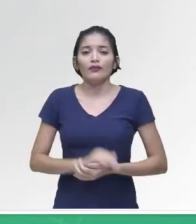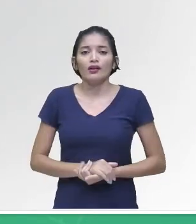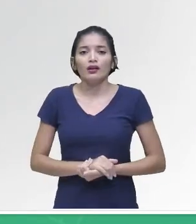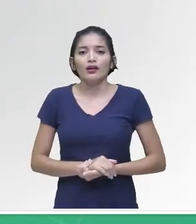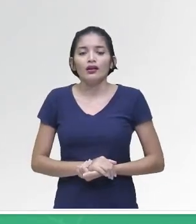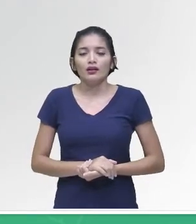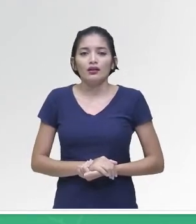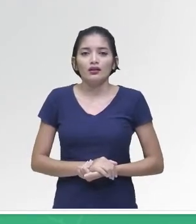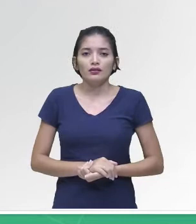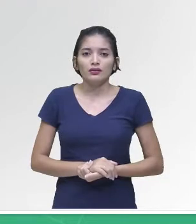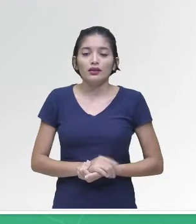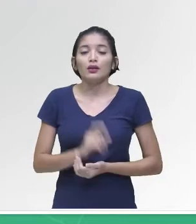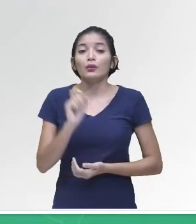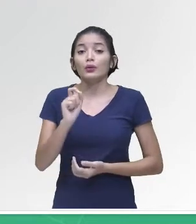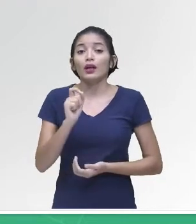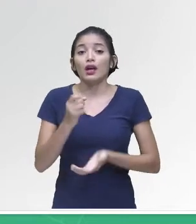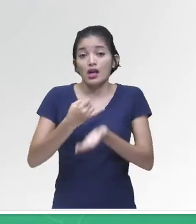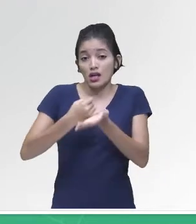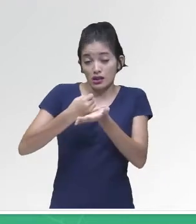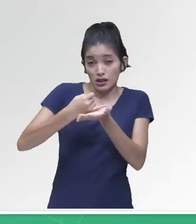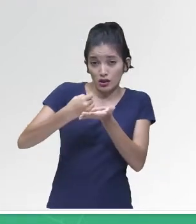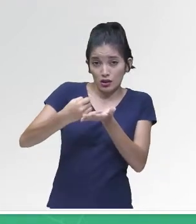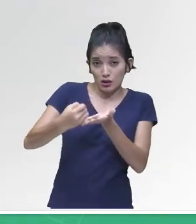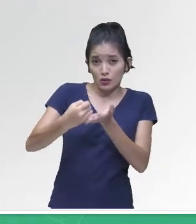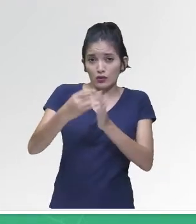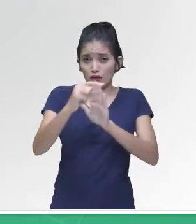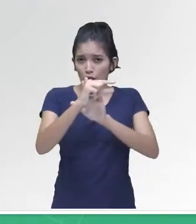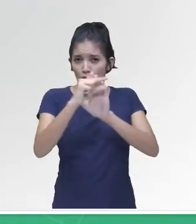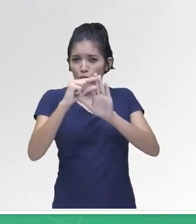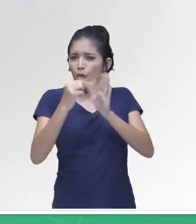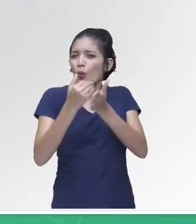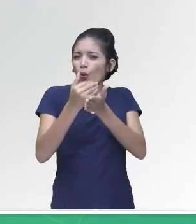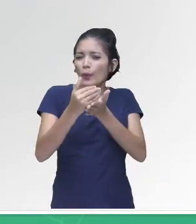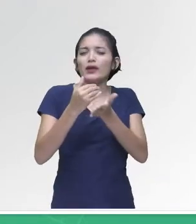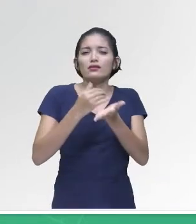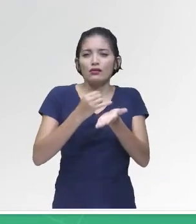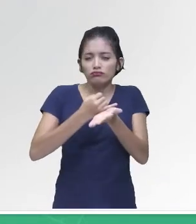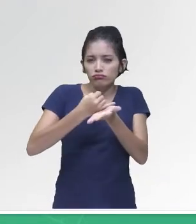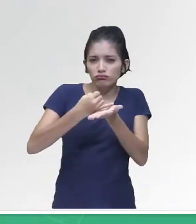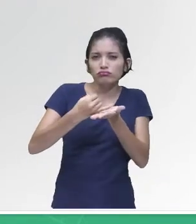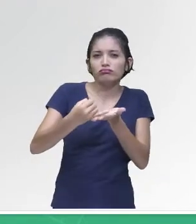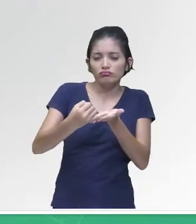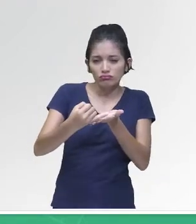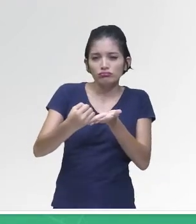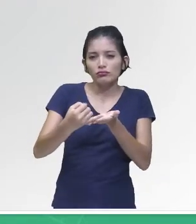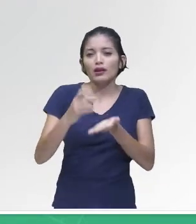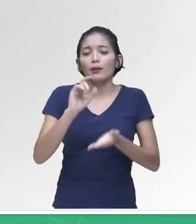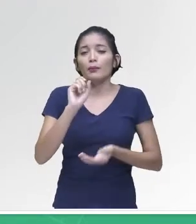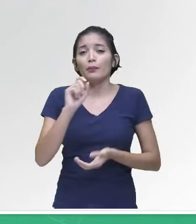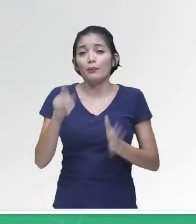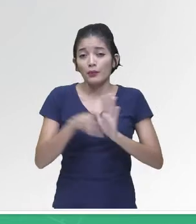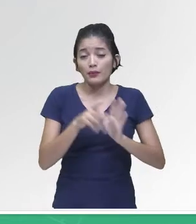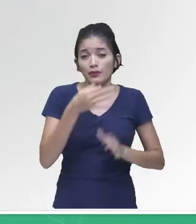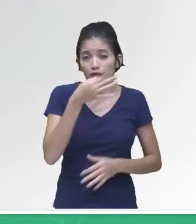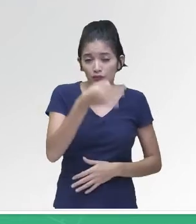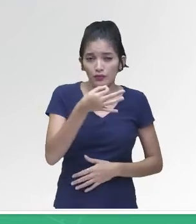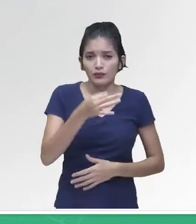gente chama de introdução. Isso é uma parte extremamente importante do texto de opinião. Introduzir ao tema,